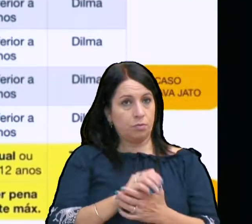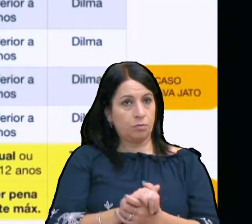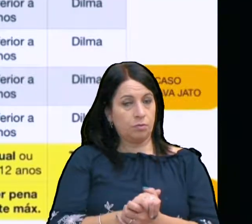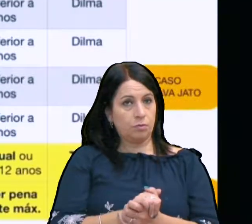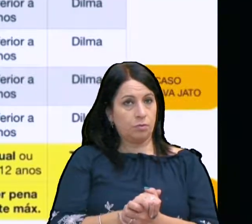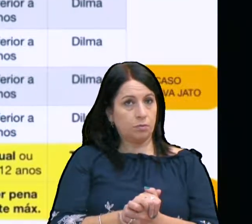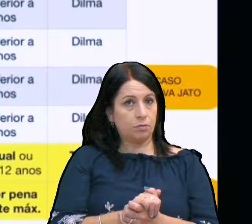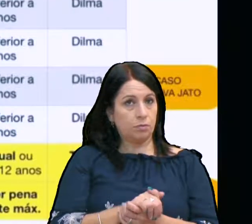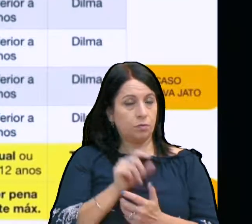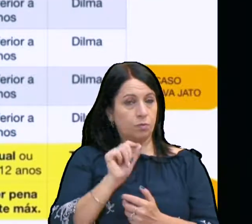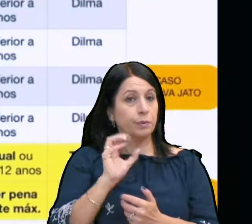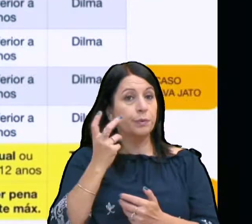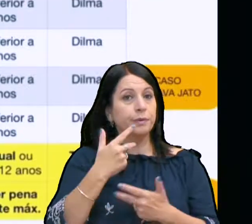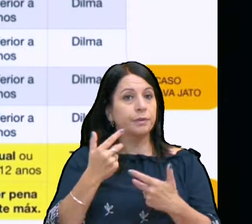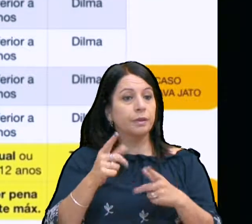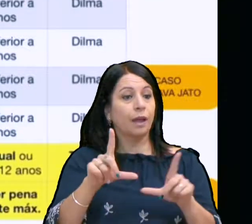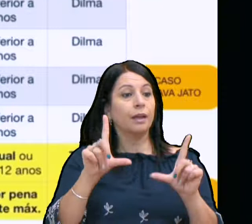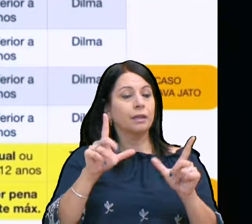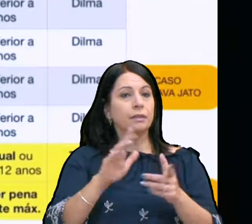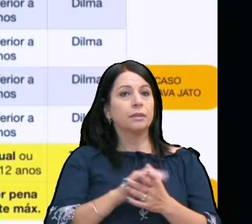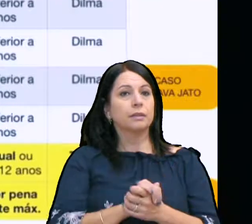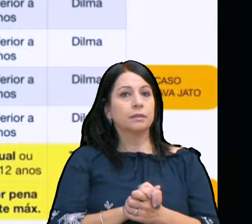com a nossa tela aí?